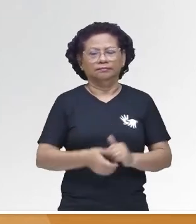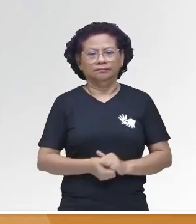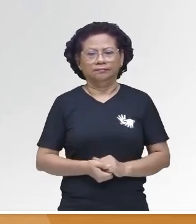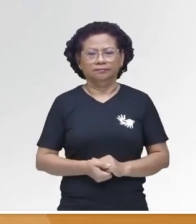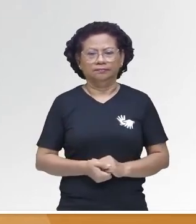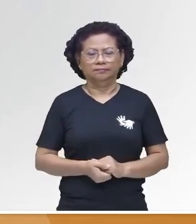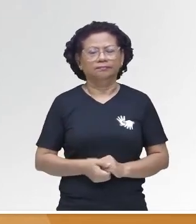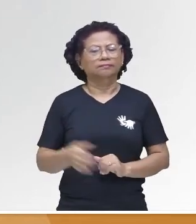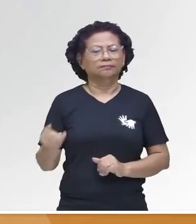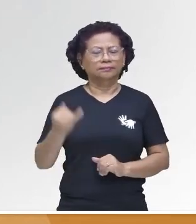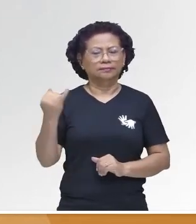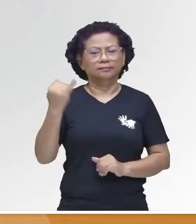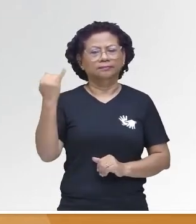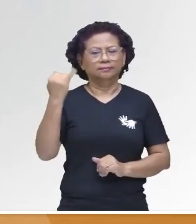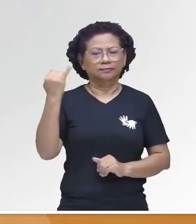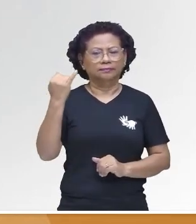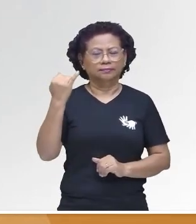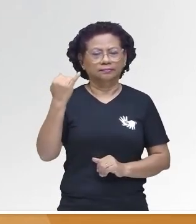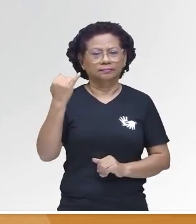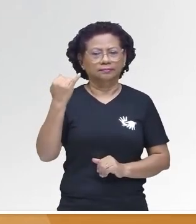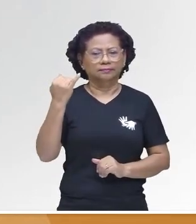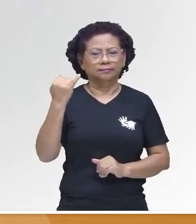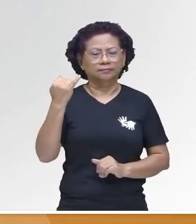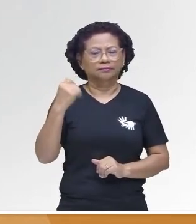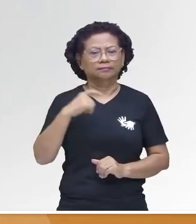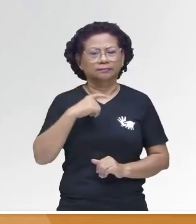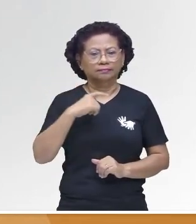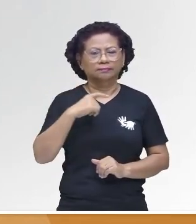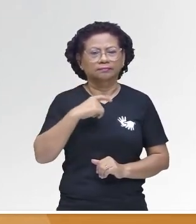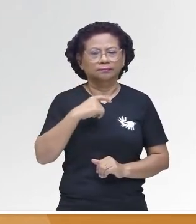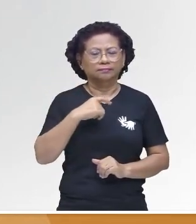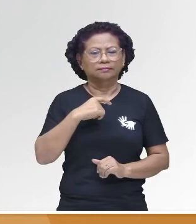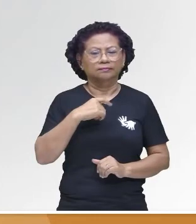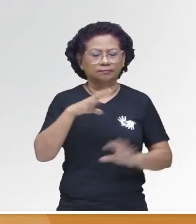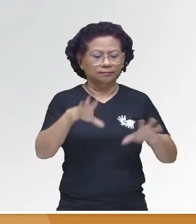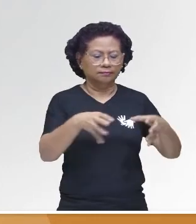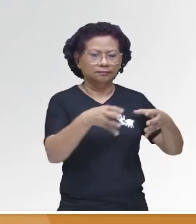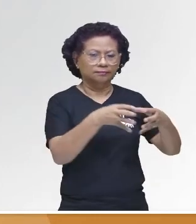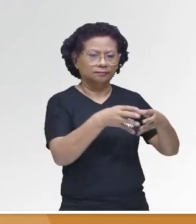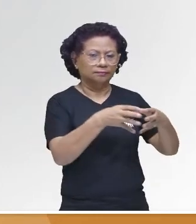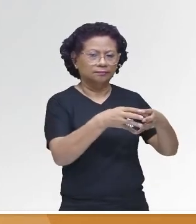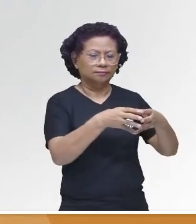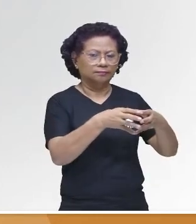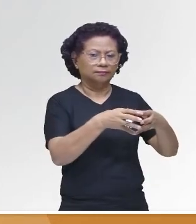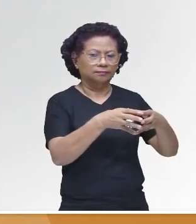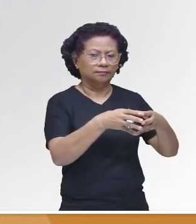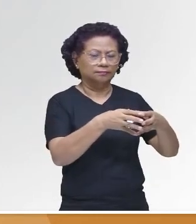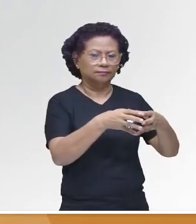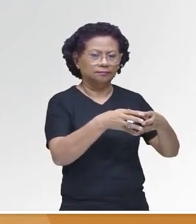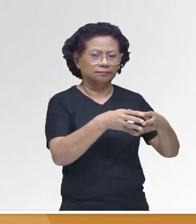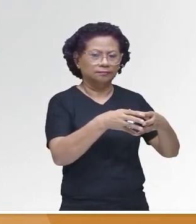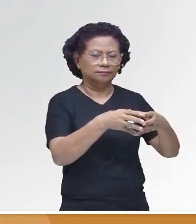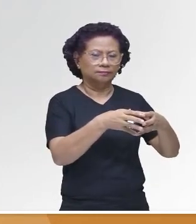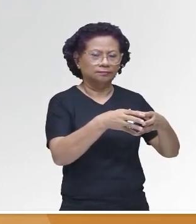a importância das assembleias provinciais poderem cobrar impostos para poder manter a máquina